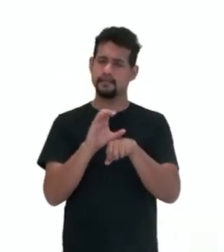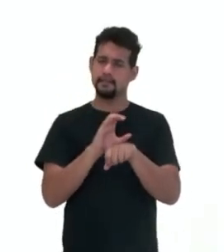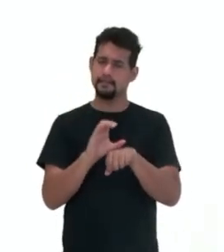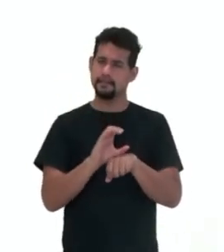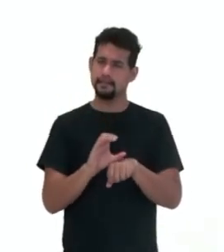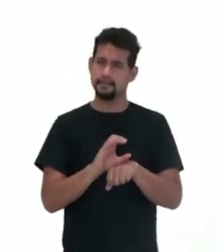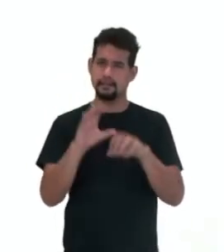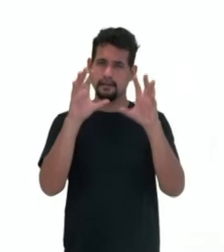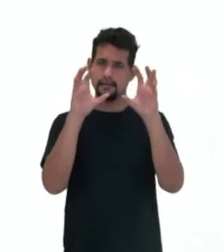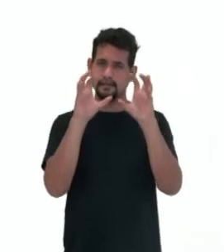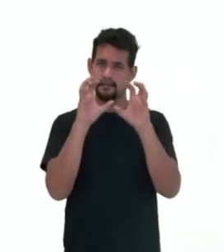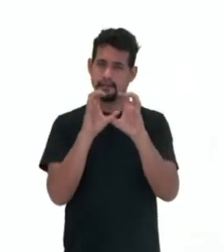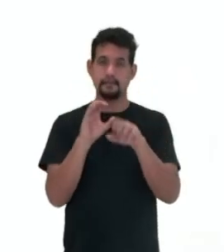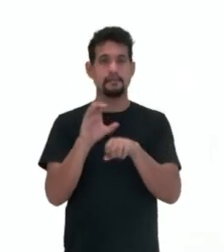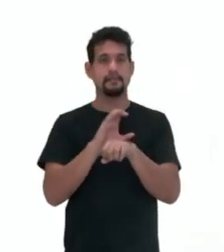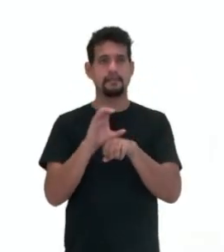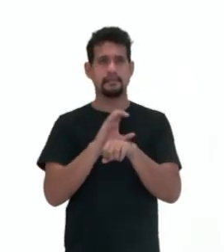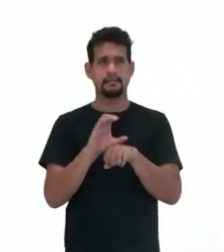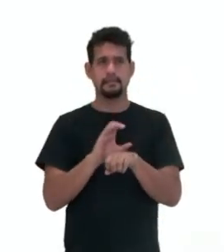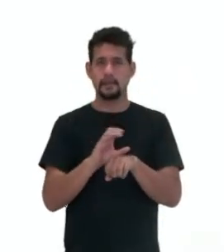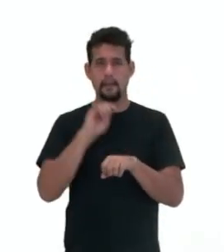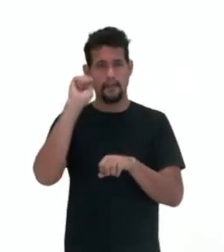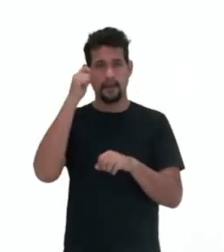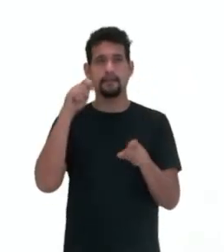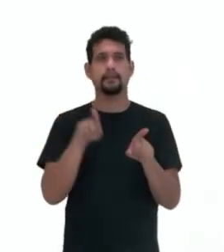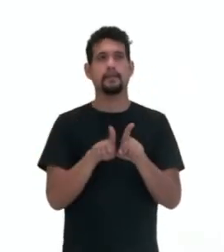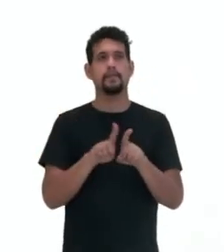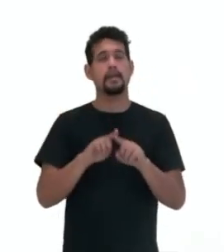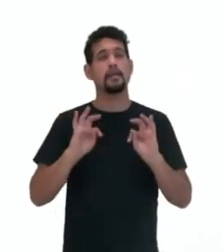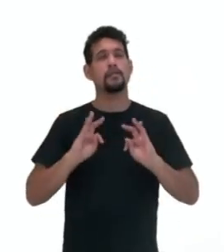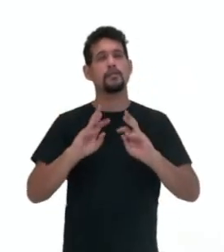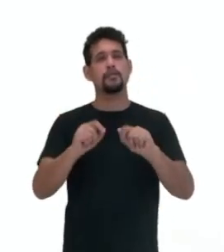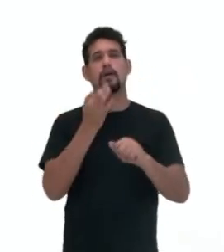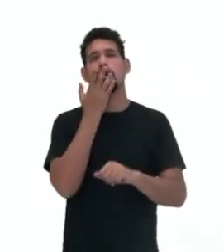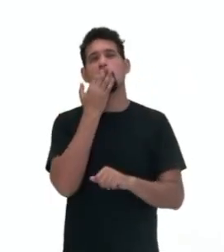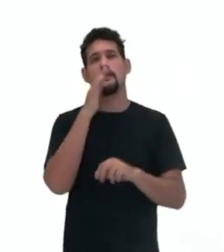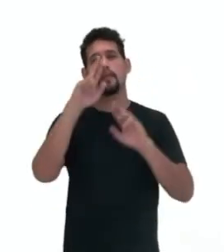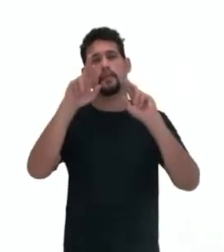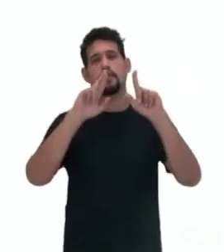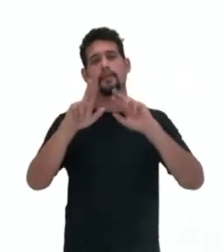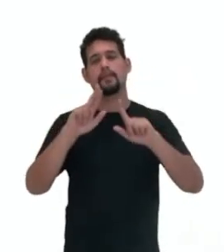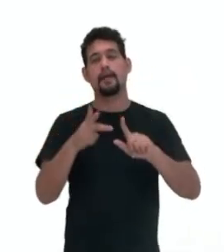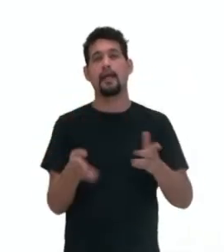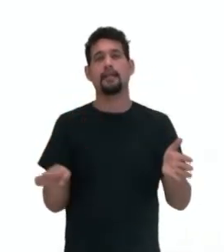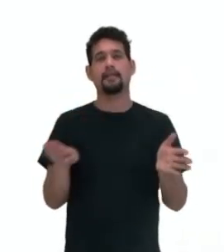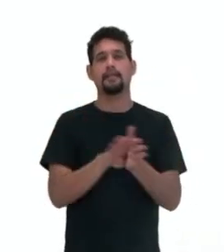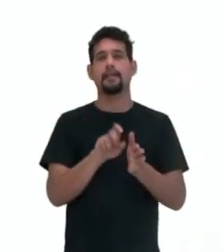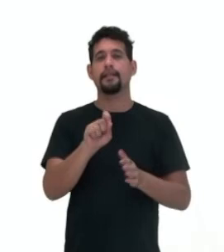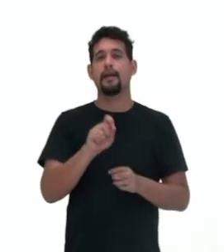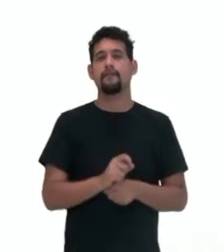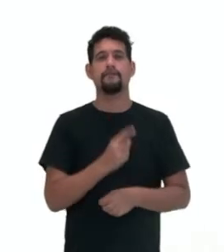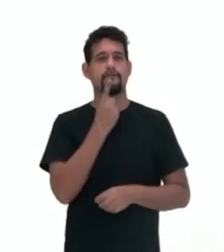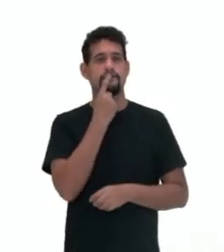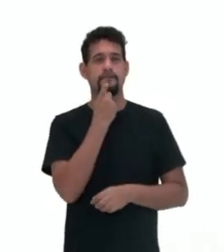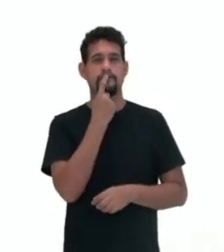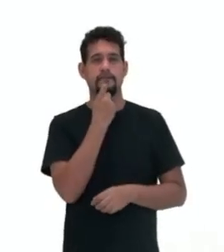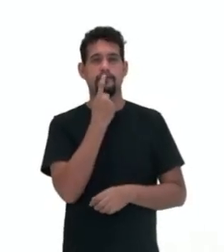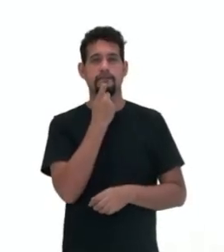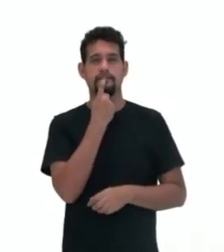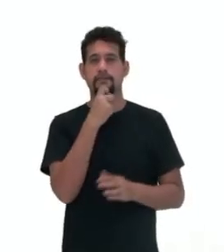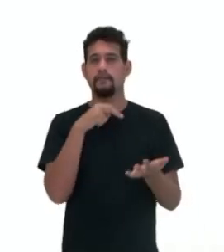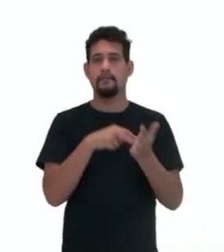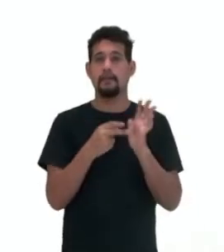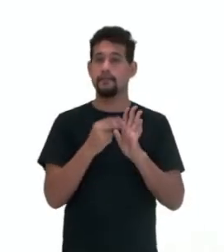e preta, né? Cinza e branca, perdão, cinza e preta. E todas as outras faixas aqui, até a gente chegar na vermelha aqui, que